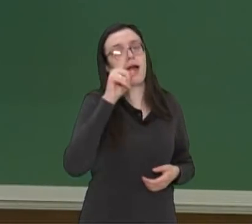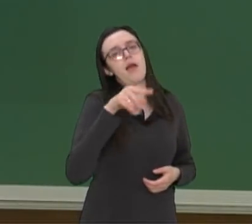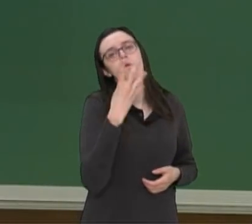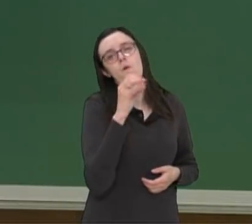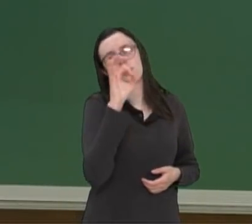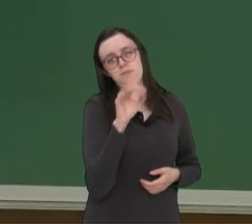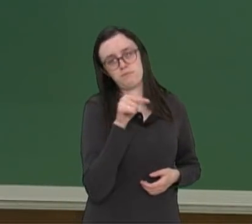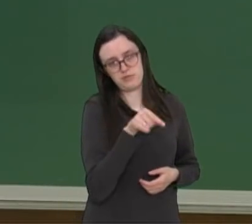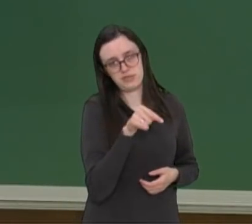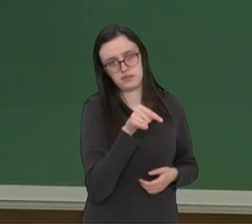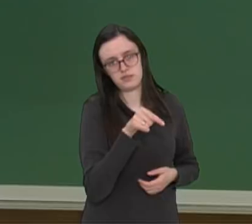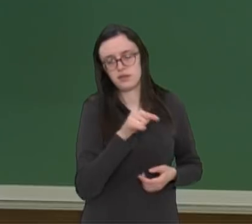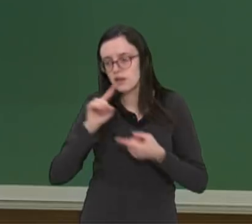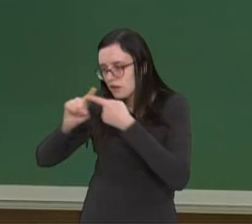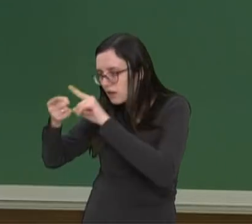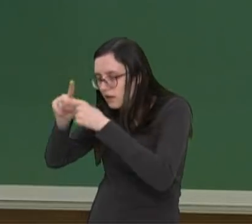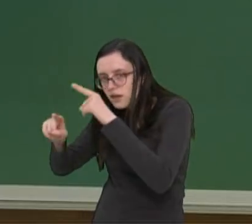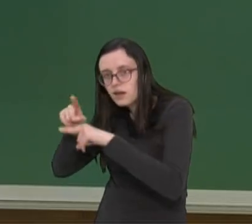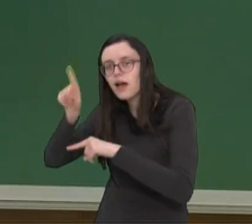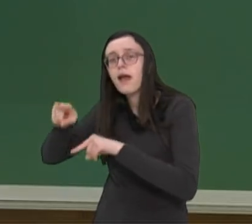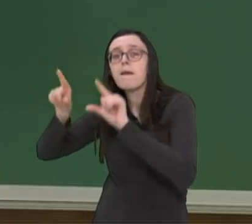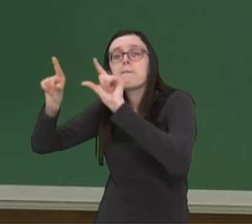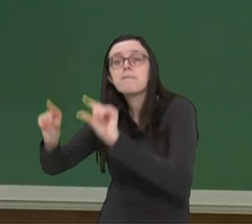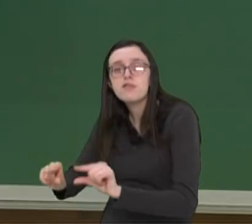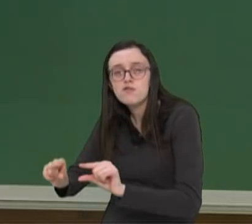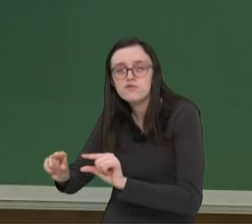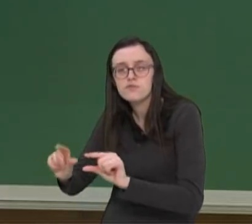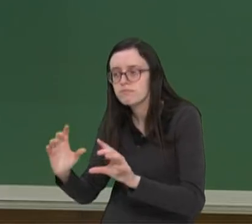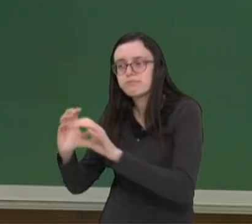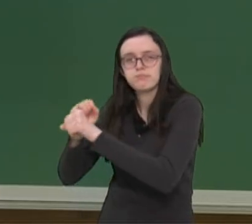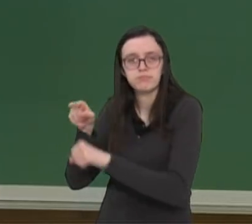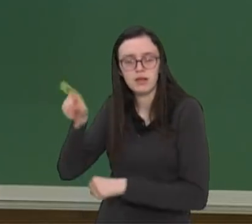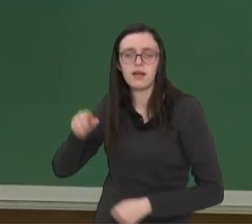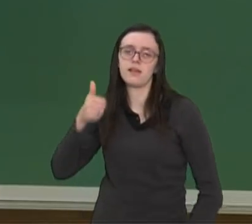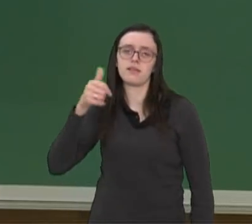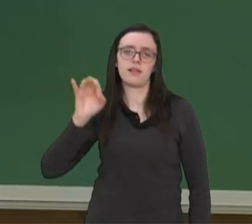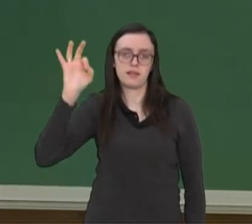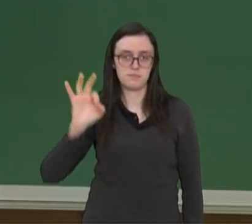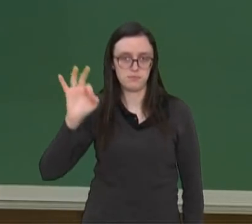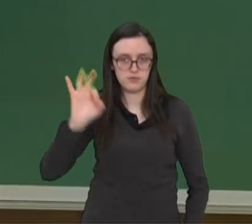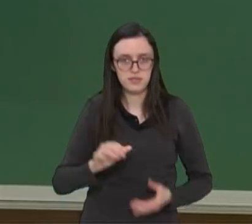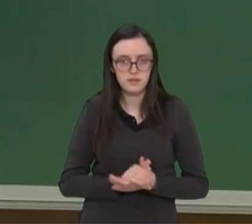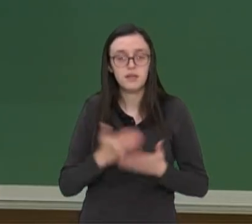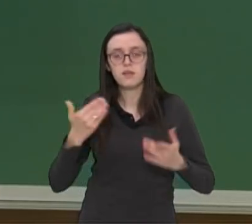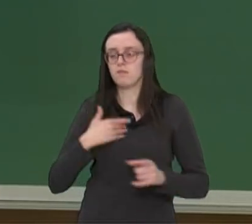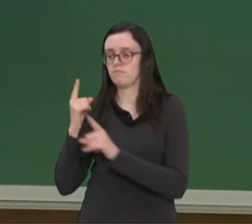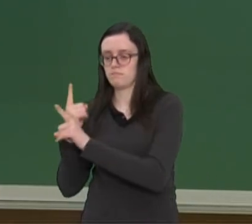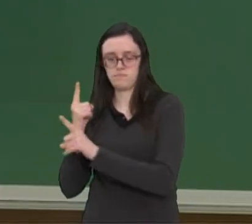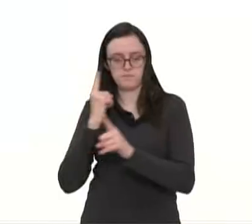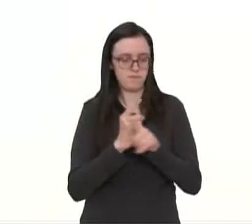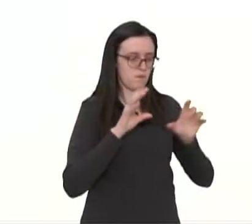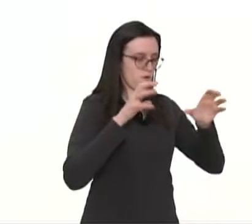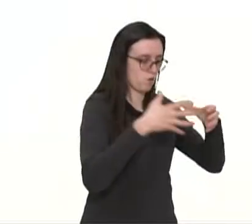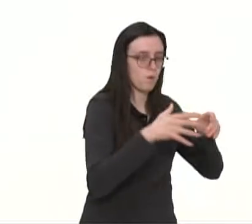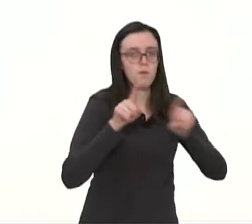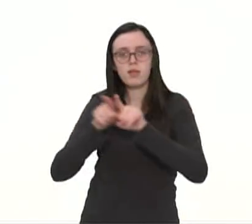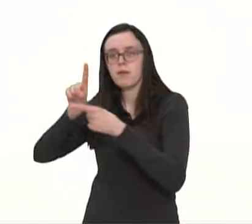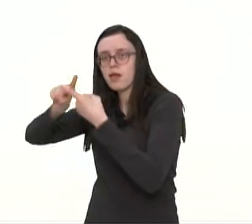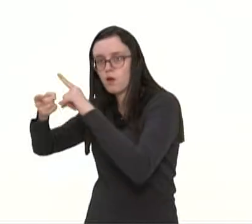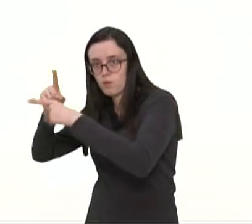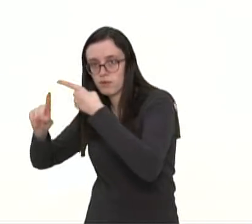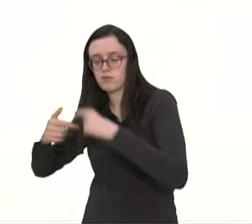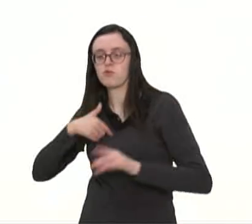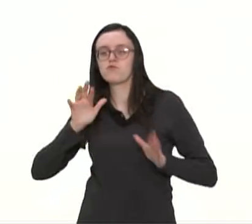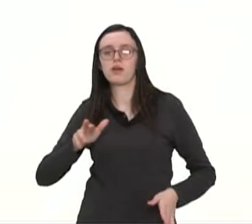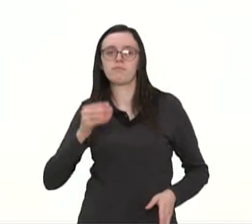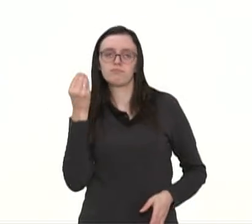40%. Recombinante, o que aparece em menor quantidade, então os 10% ali. Então, eu descobri que são eles. Então, já coloquei a resposta certa,